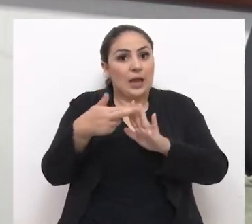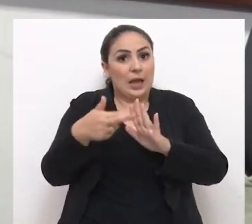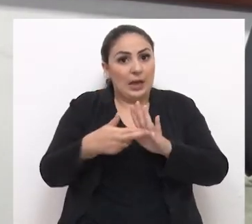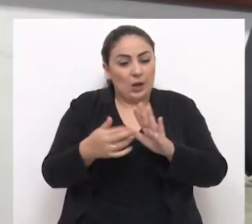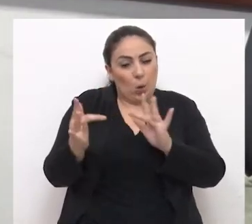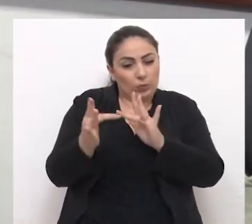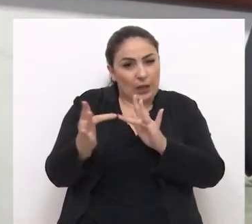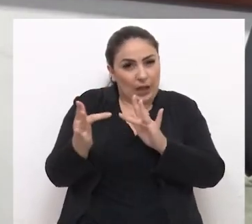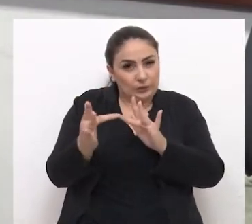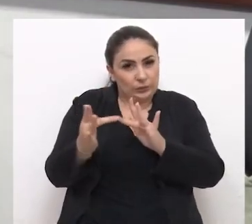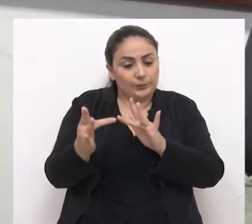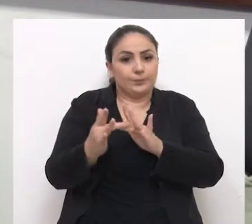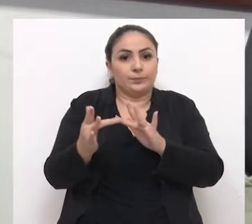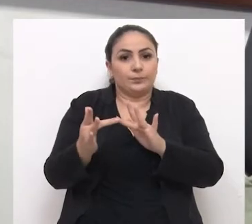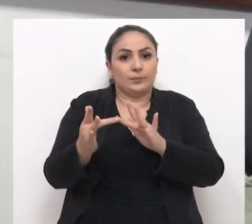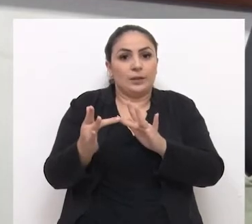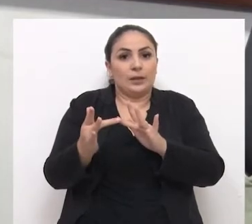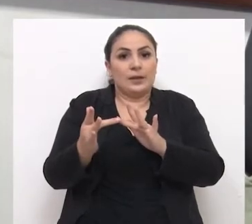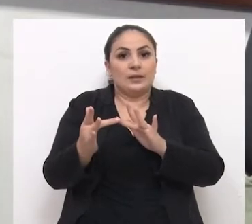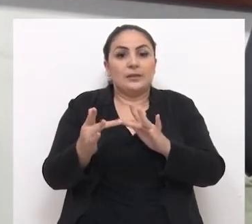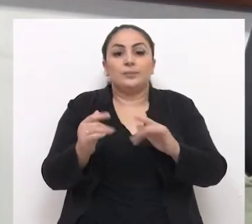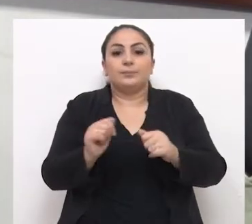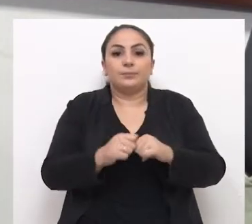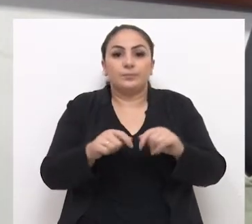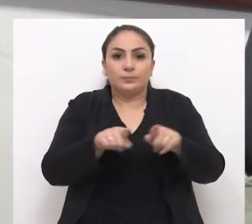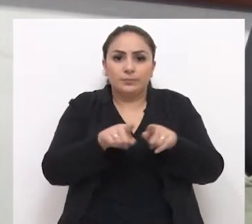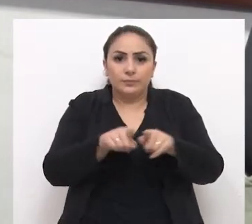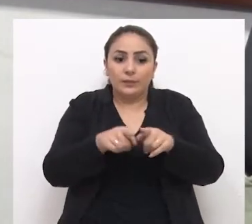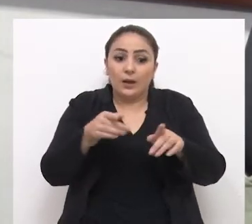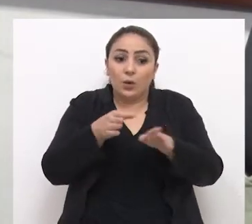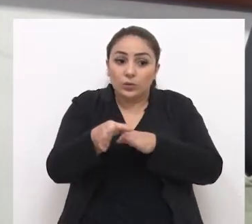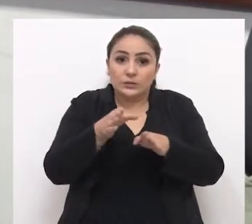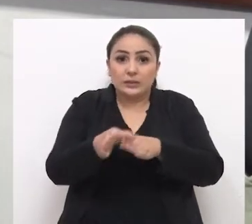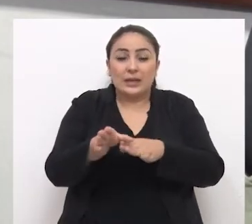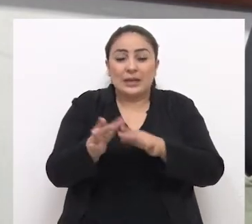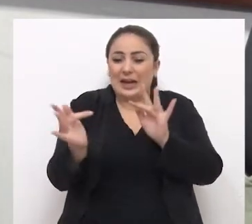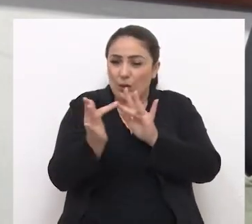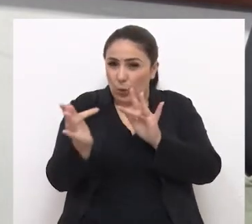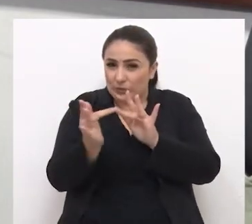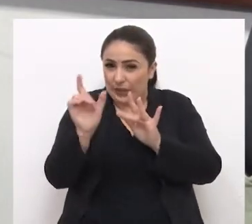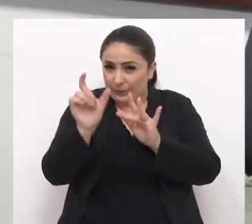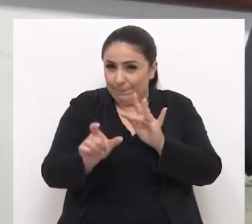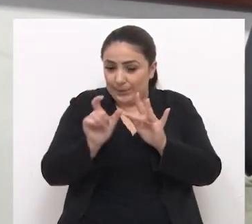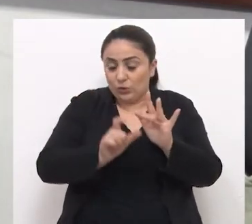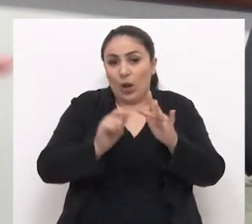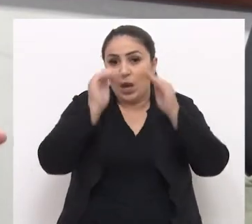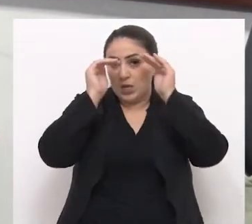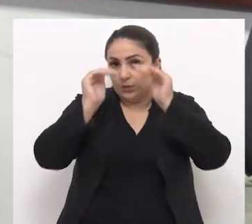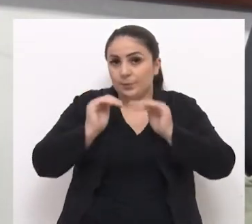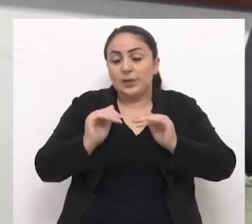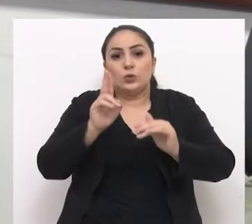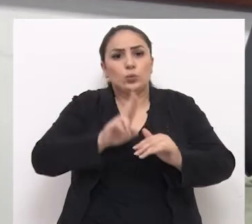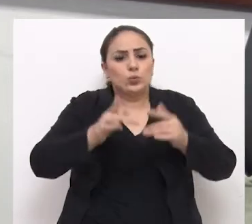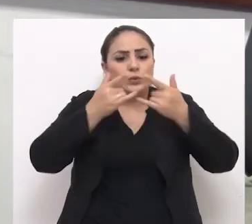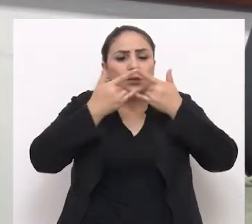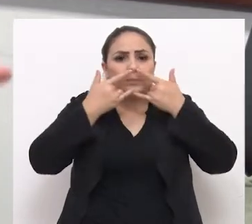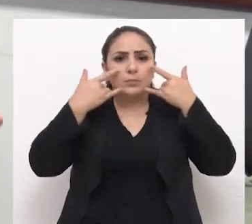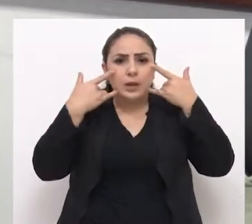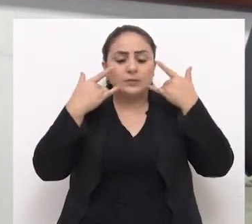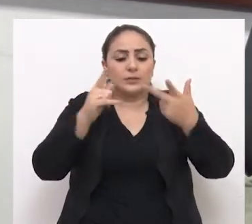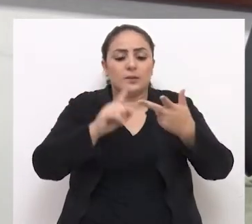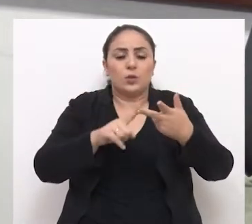determinadas restrições, que os seus cabos eleitorais sejam orientados para que esse corpo a corpo respeite isso, o